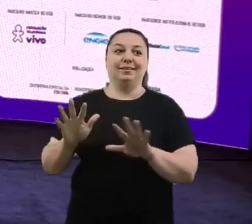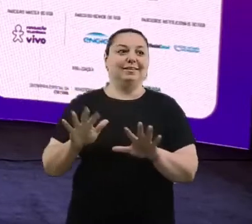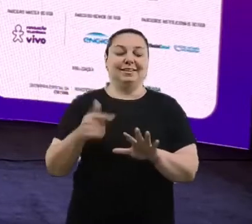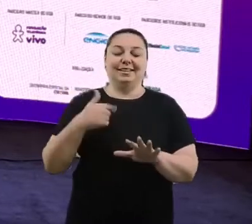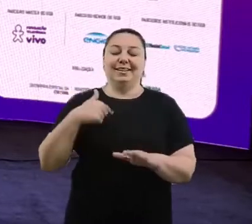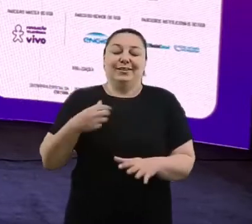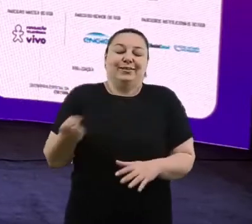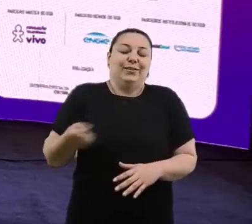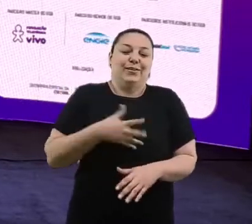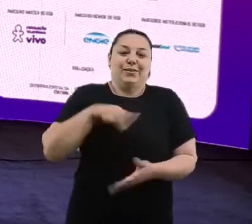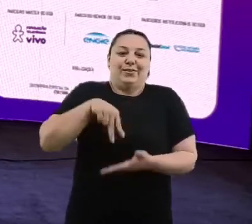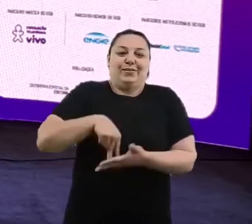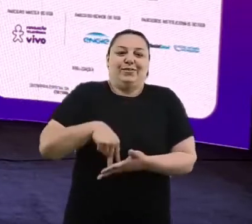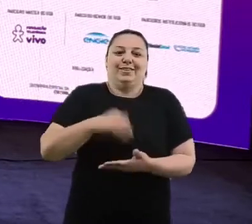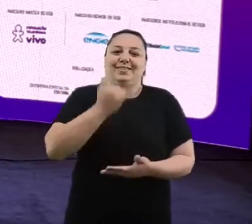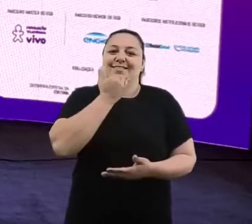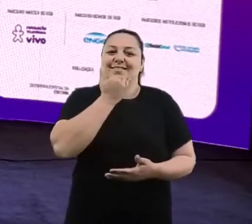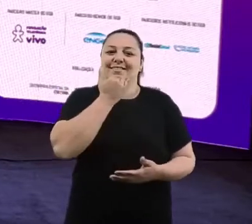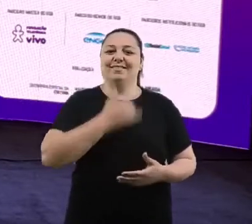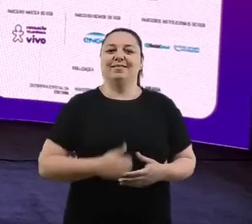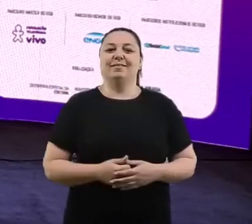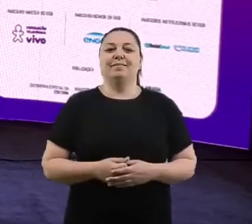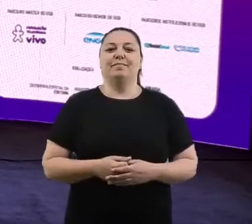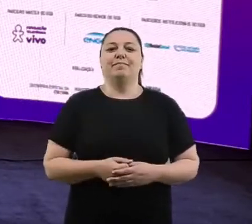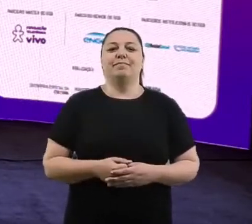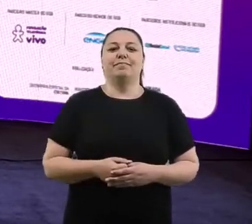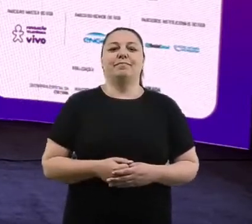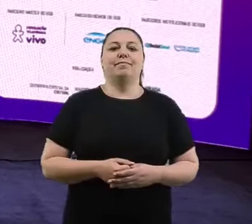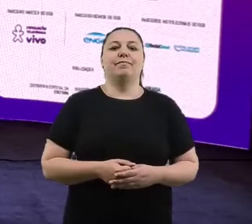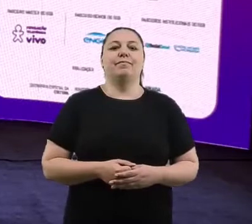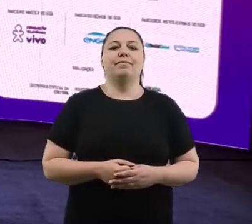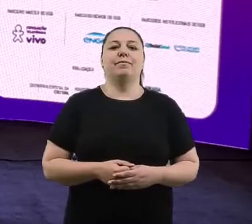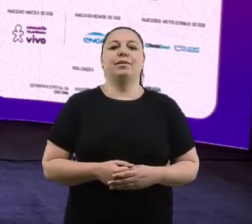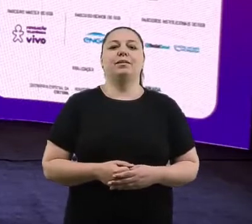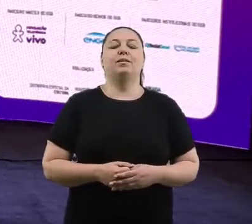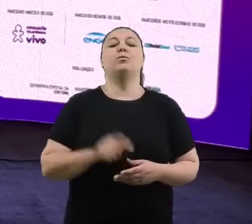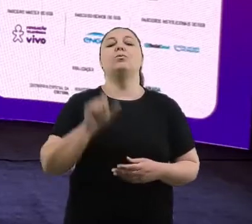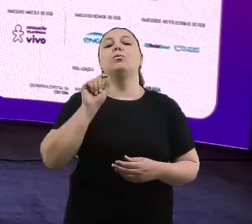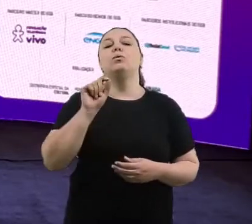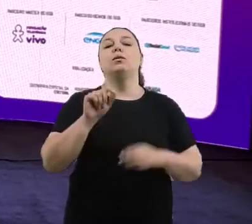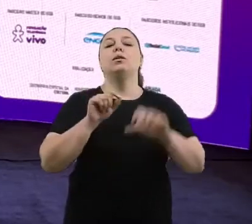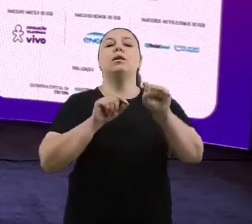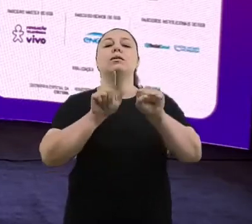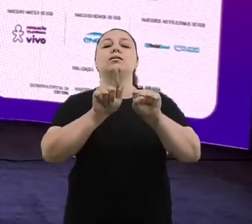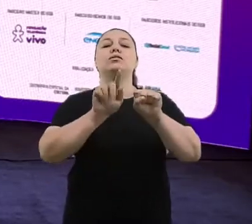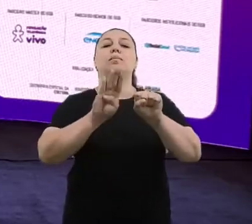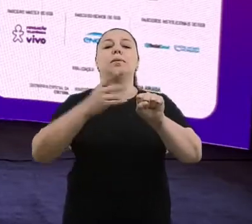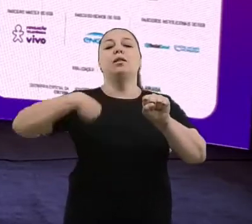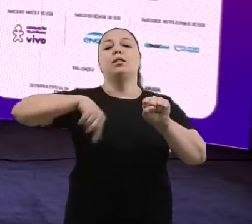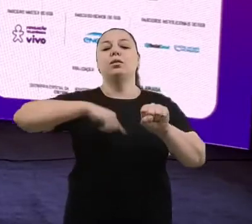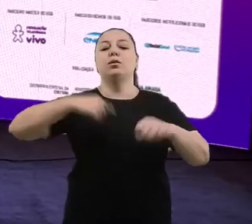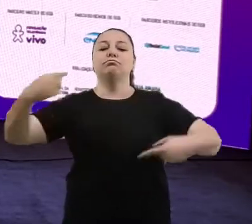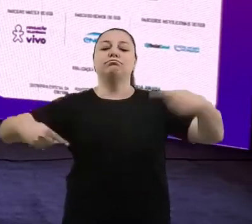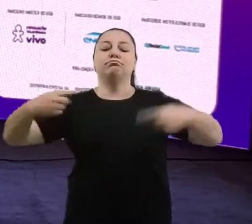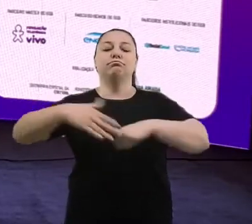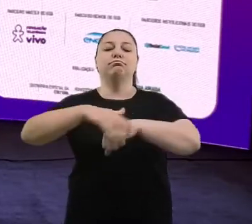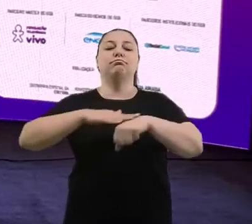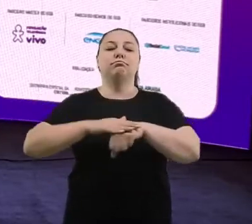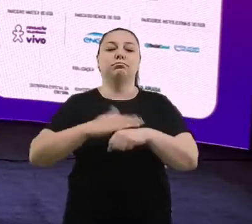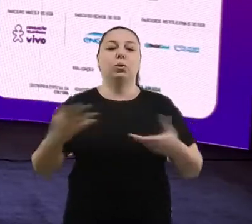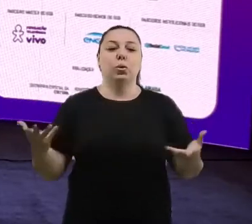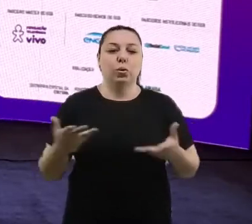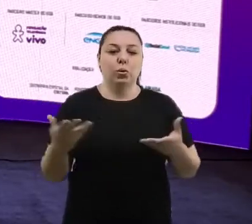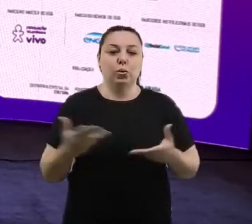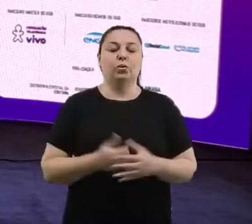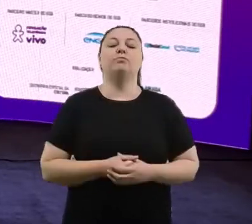estúdio. Desculpa. Então, assim, o que no Social Good nós discutimos hoje? os impactos da pandemia na saúde mental